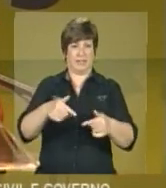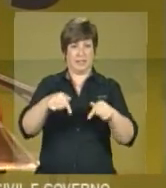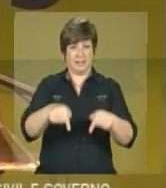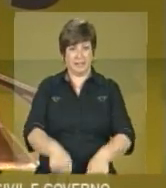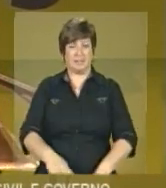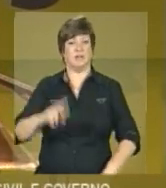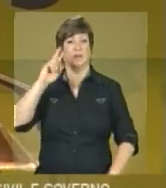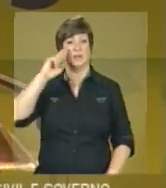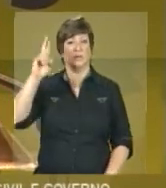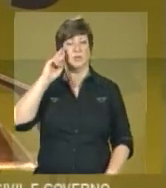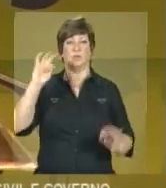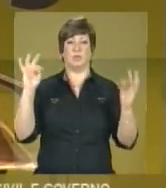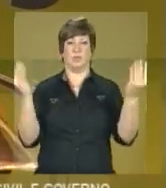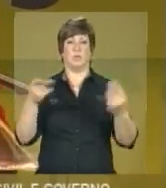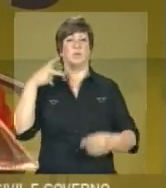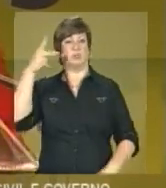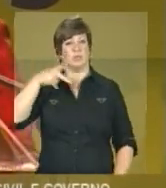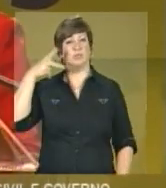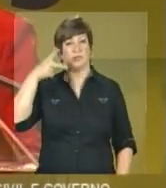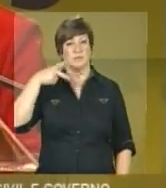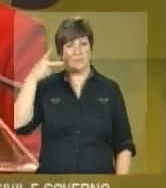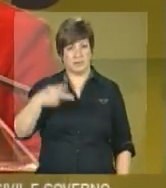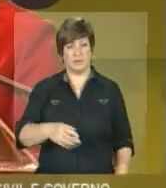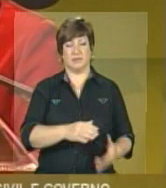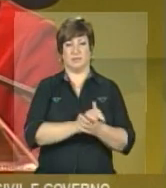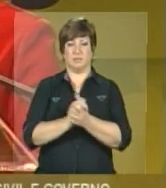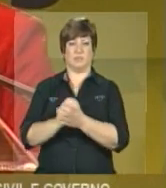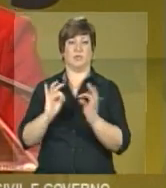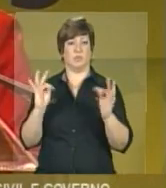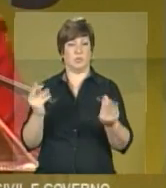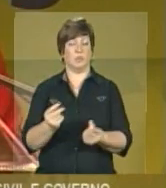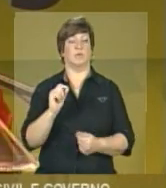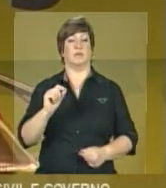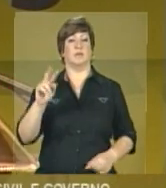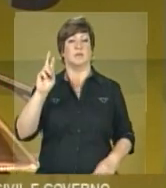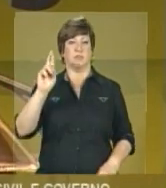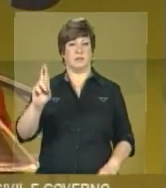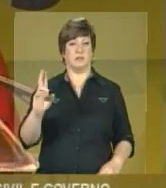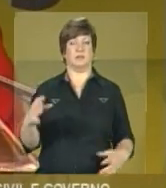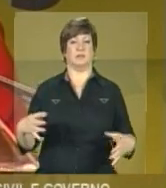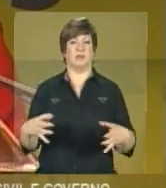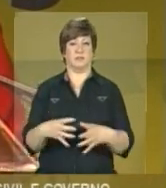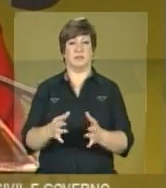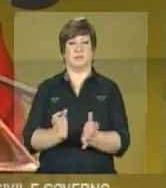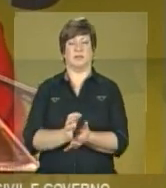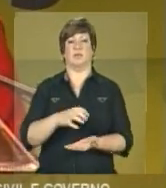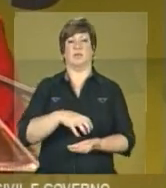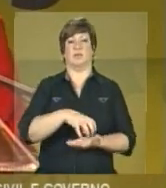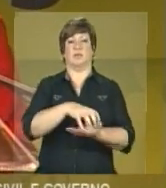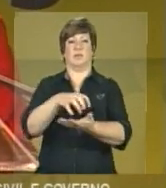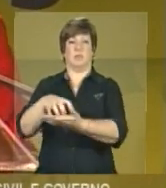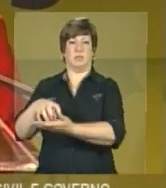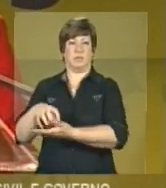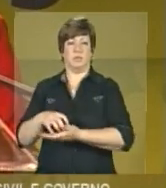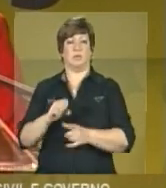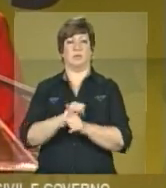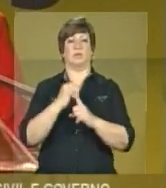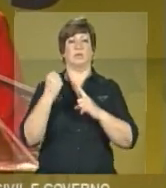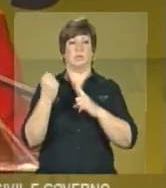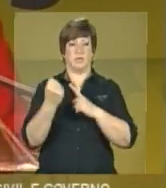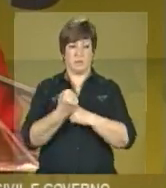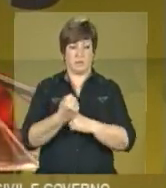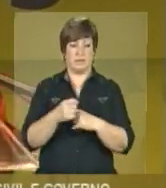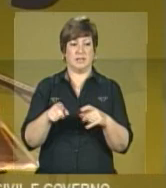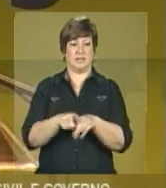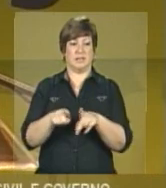as lideranças políticas, os representantes dos movimentos sociais